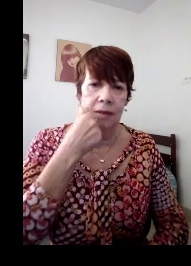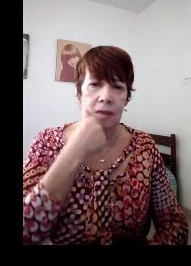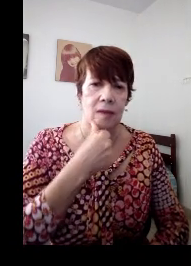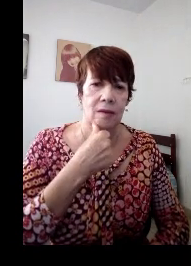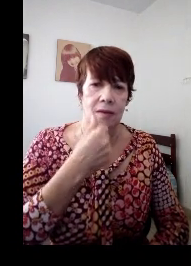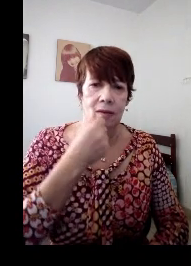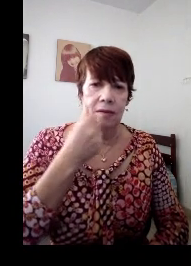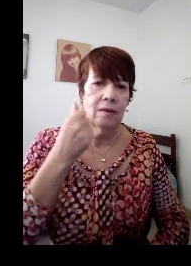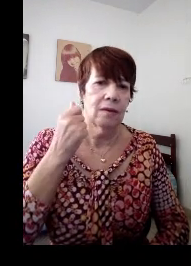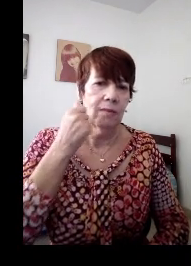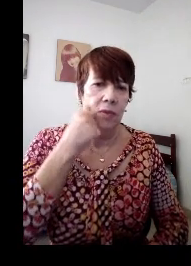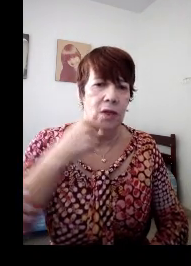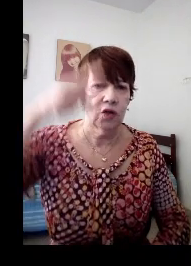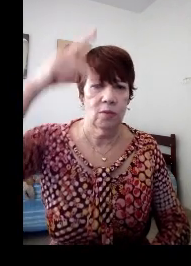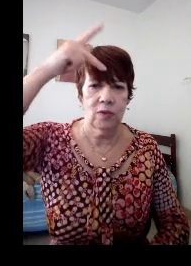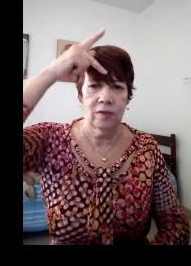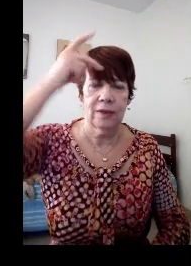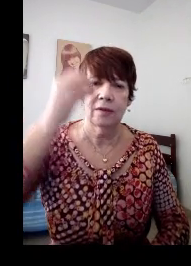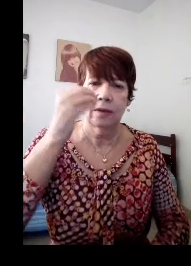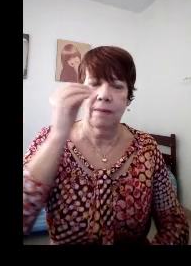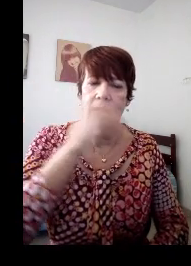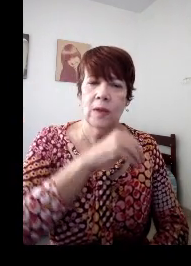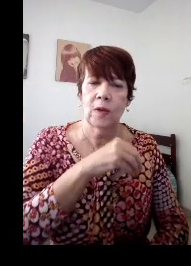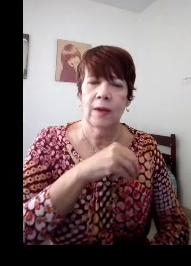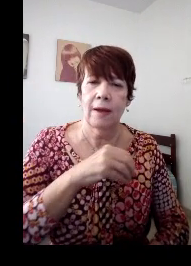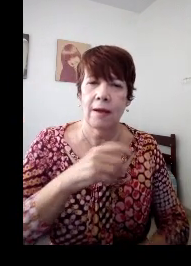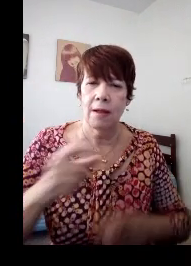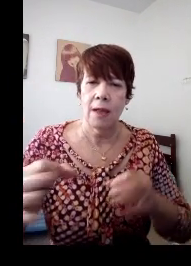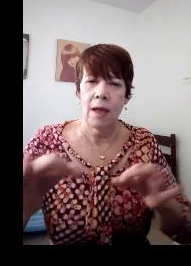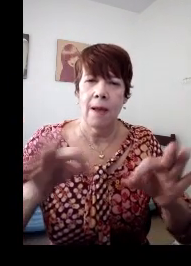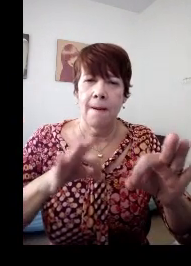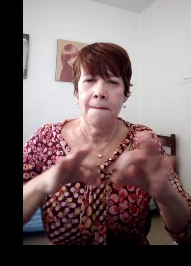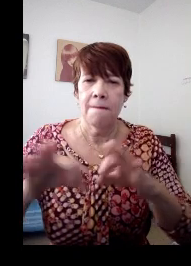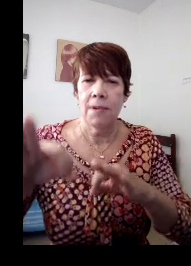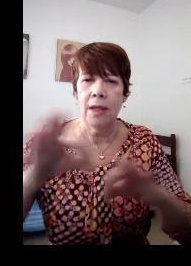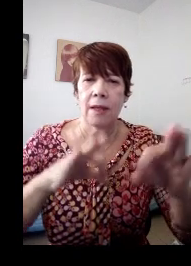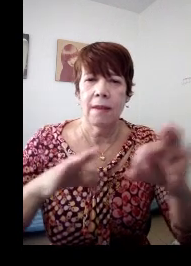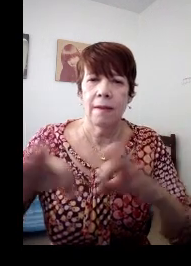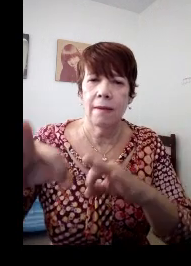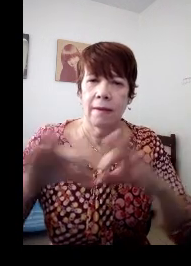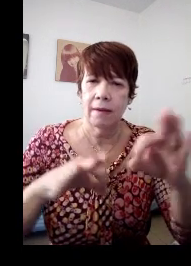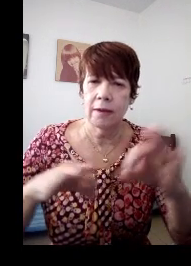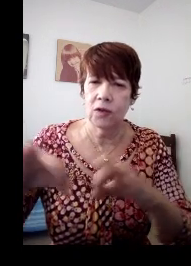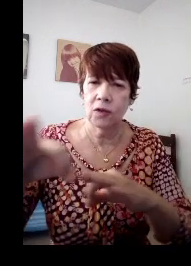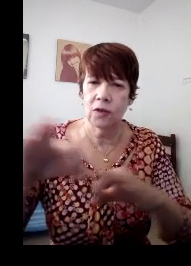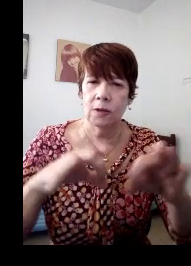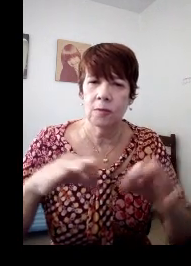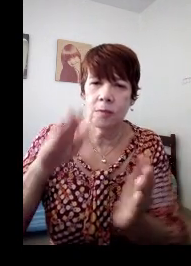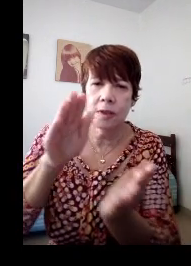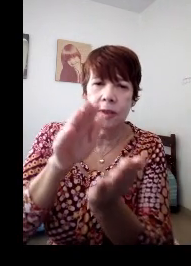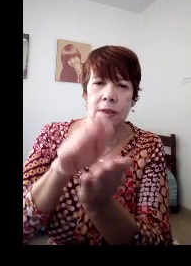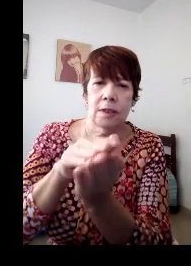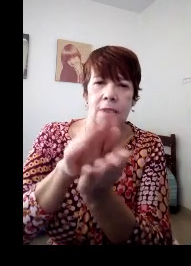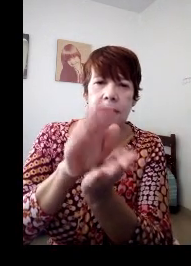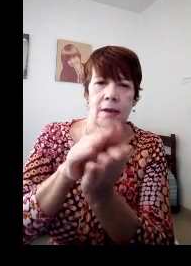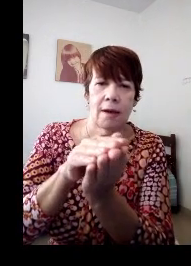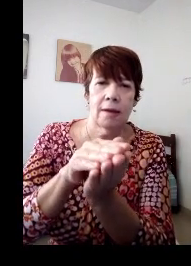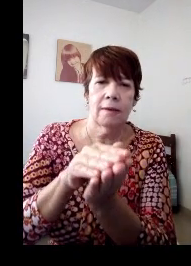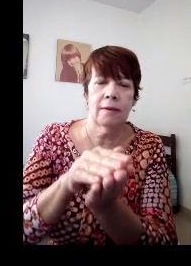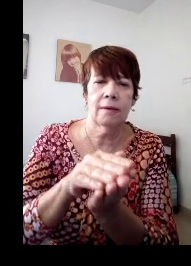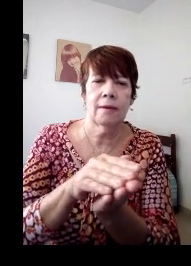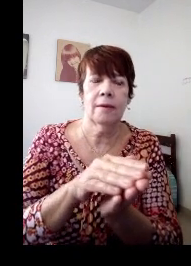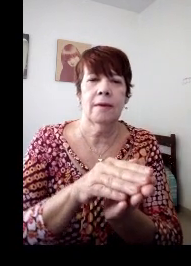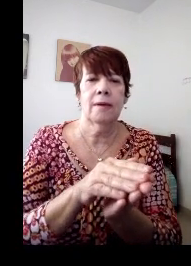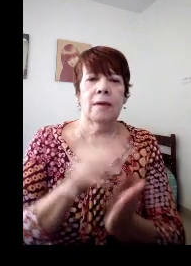Arma uma cilada para José. Mas José não